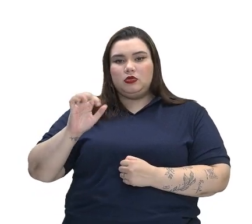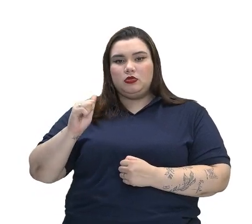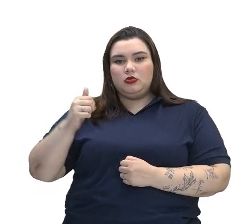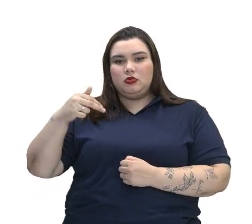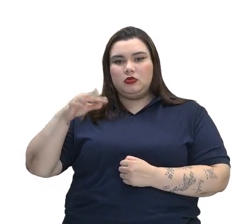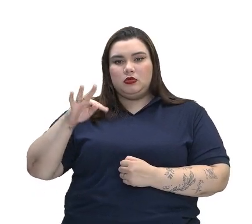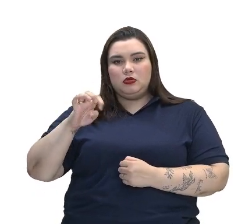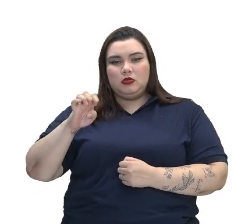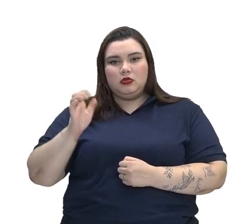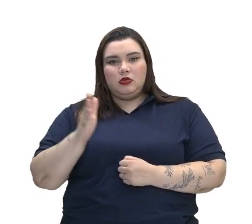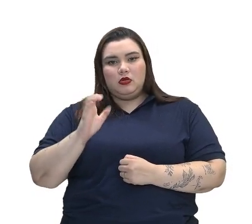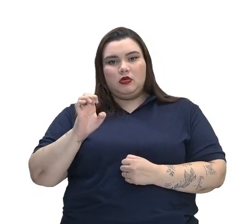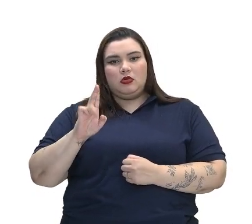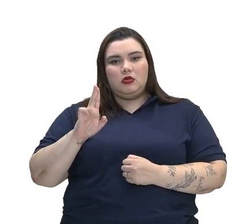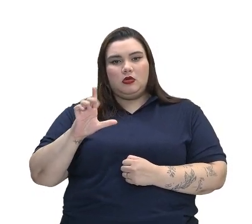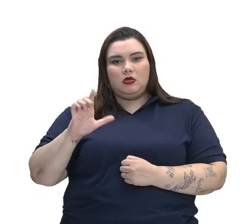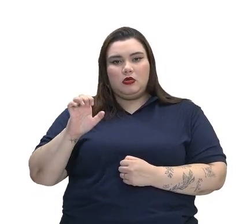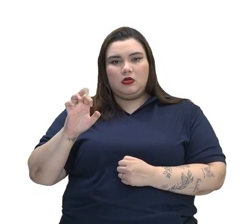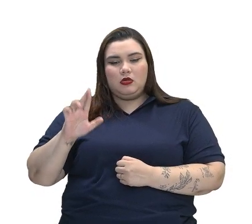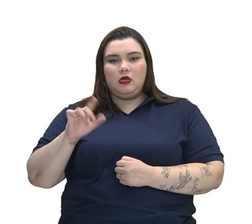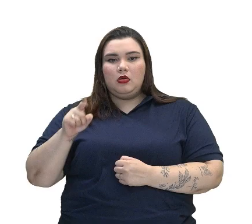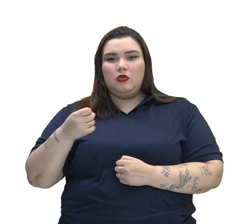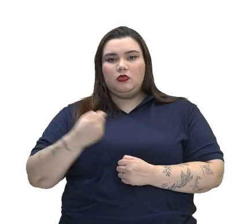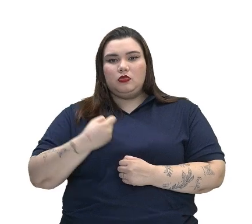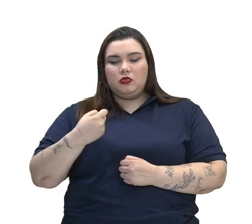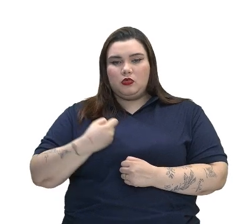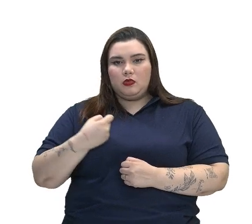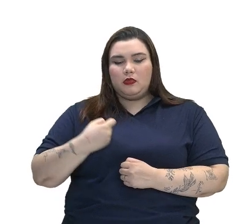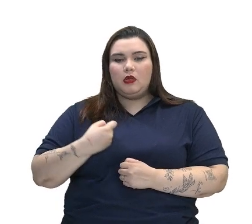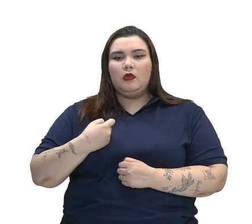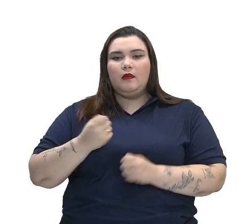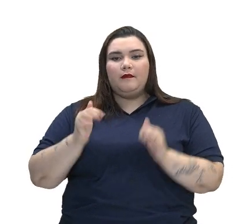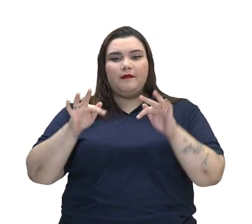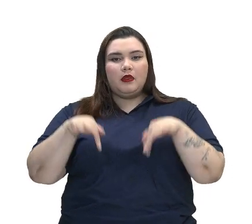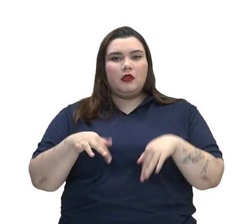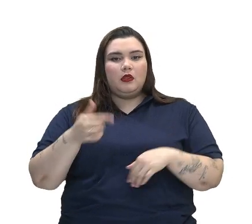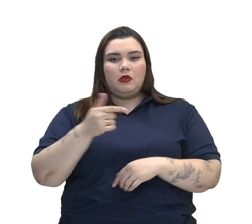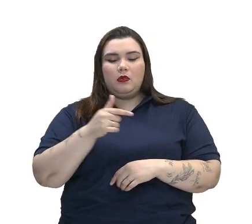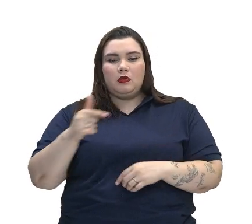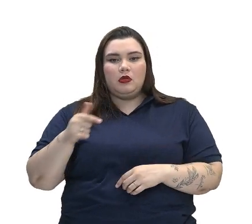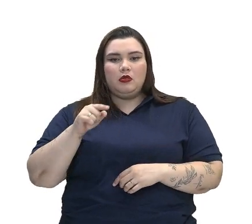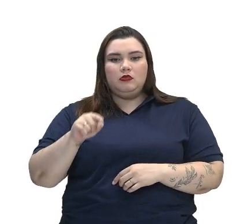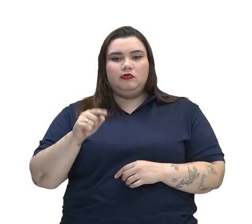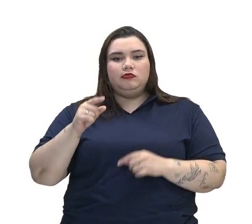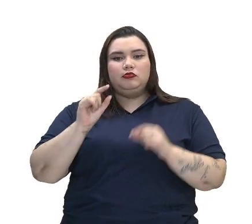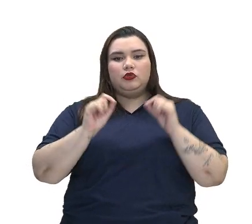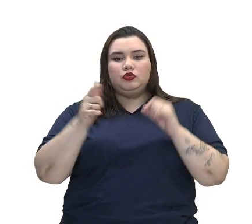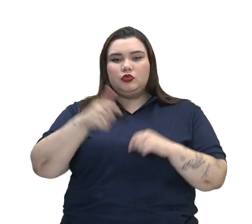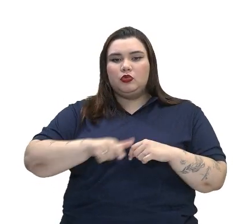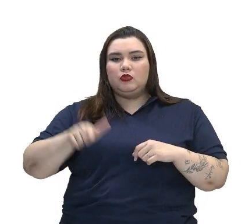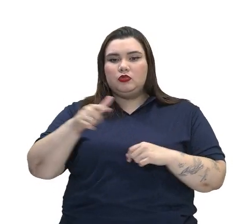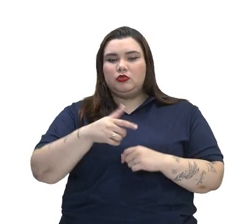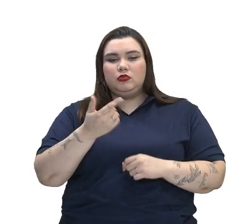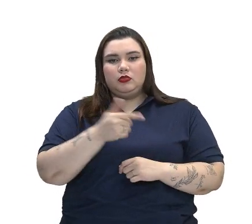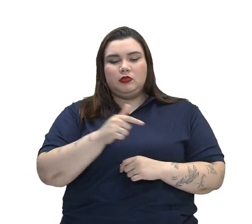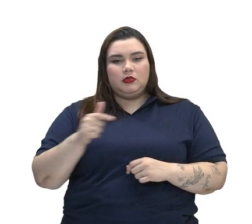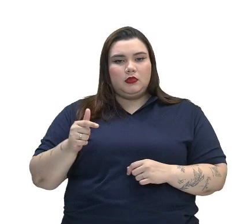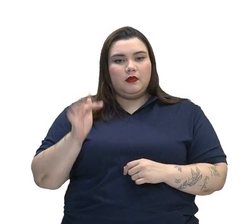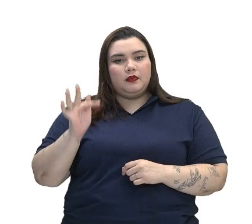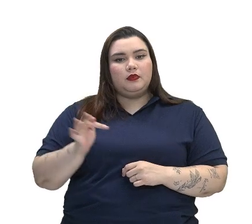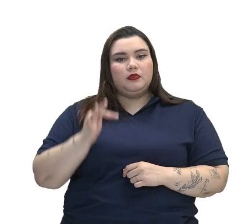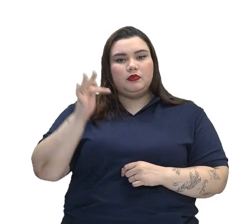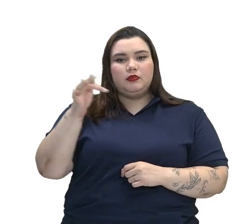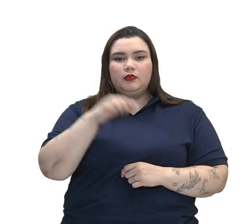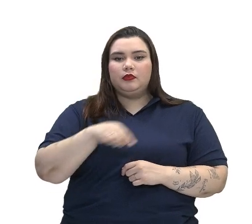Esse número também ele é um número infinito, ele é um número irracional e as casas decimais não se repetem, tá certo? Futuramente,